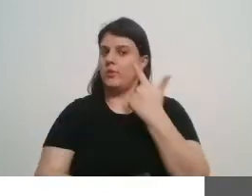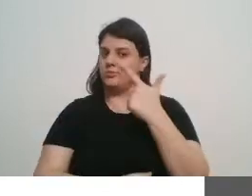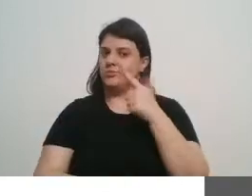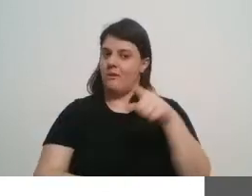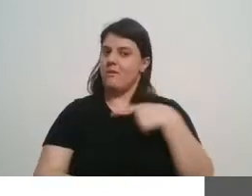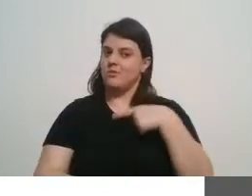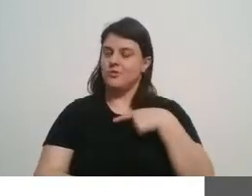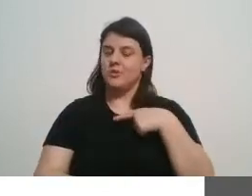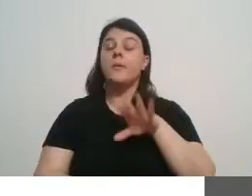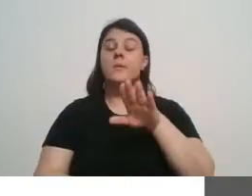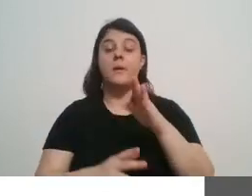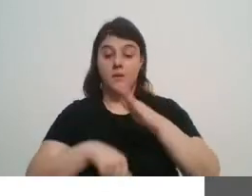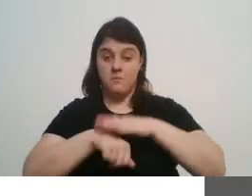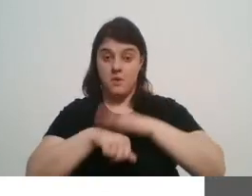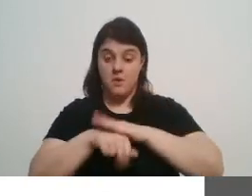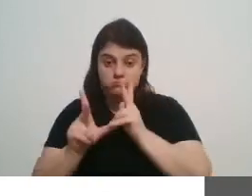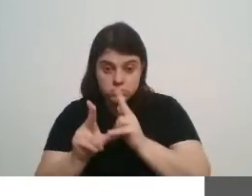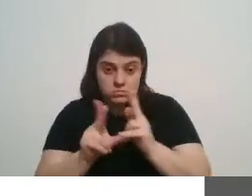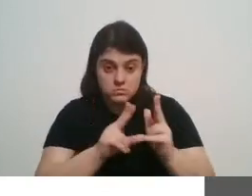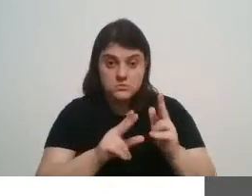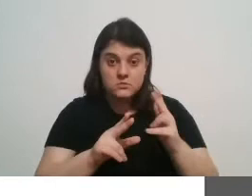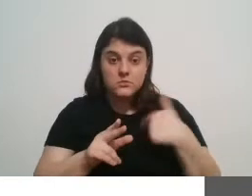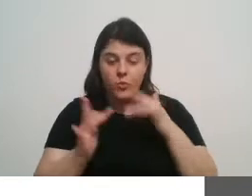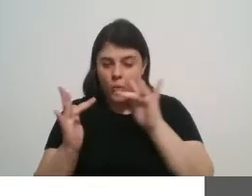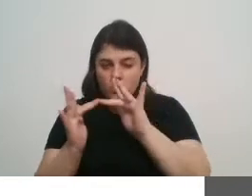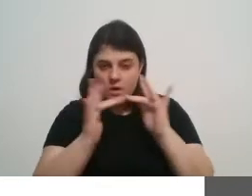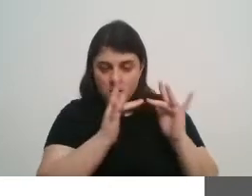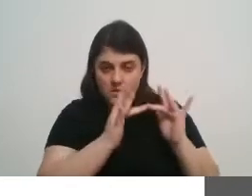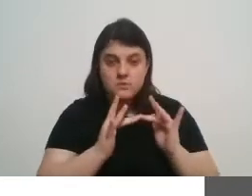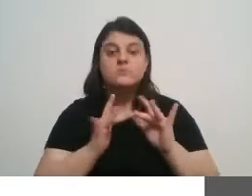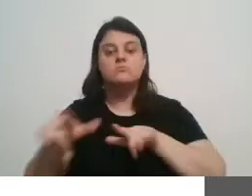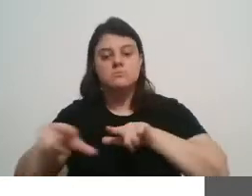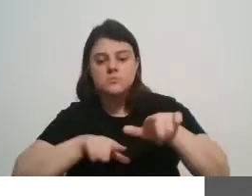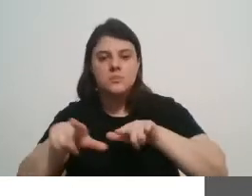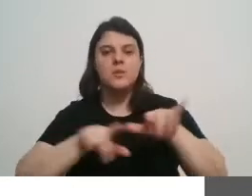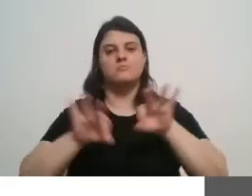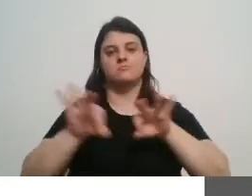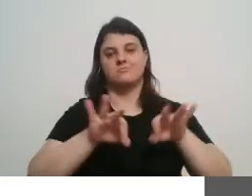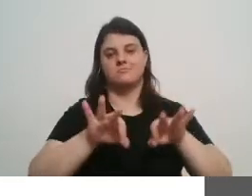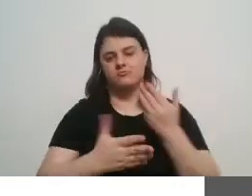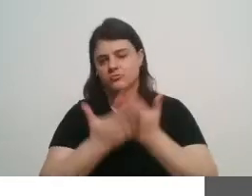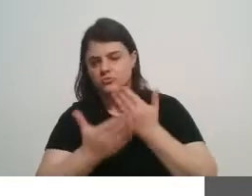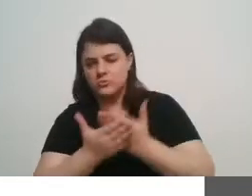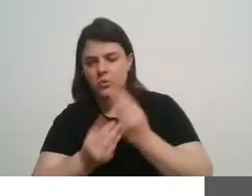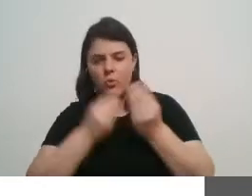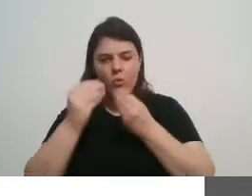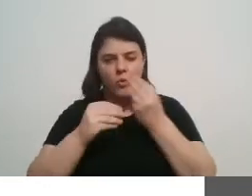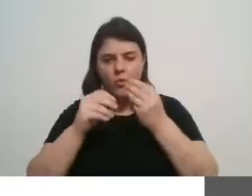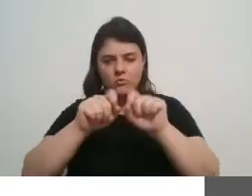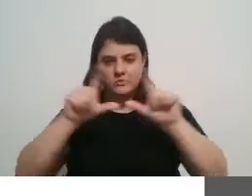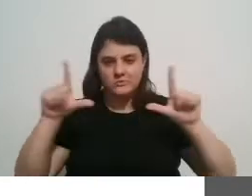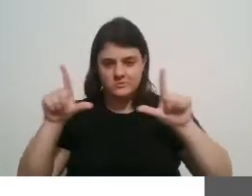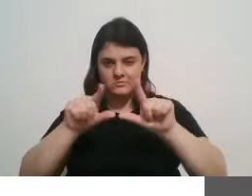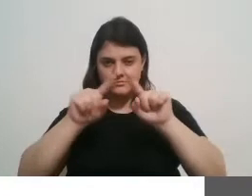E o editor, a partir desses contatos, fazia o trabalho dele. Estudava reenquadramentos e